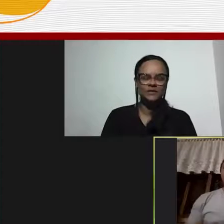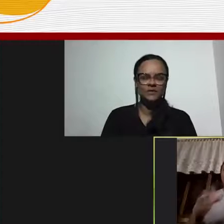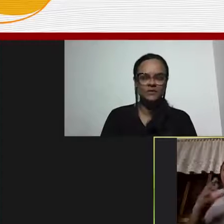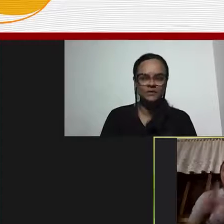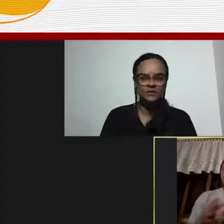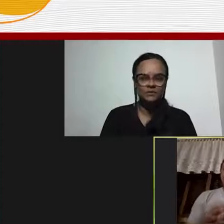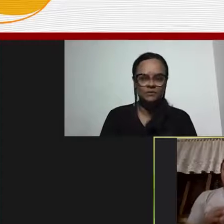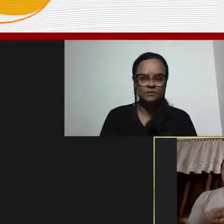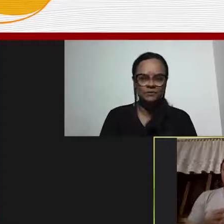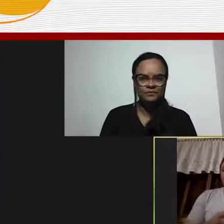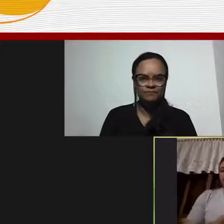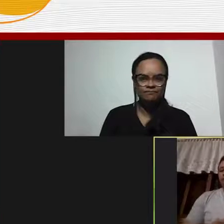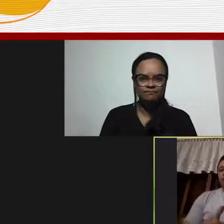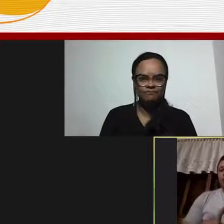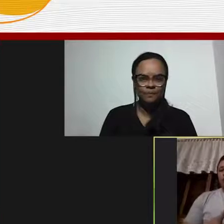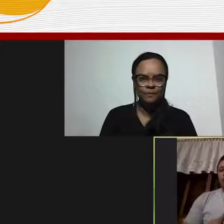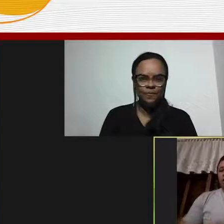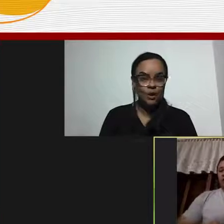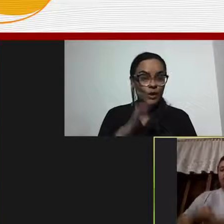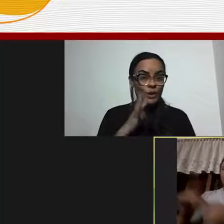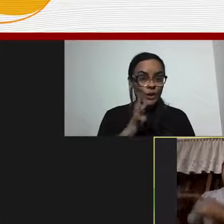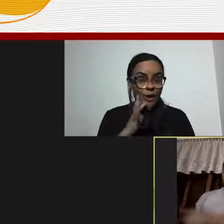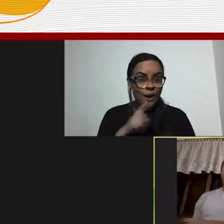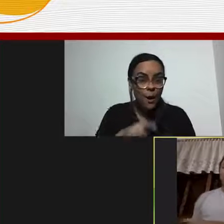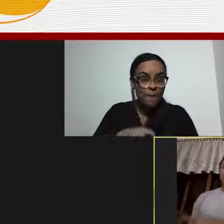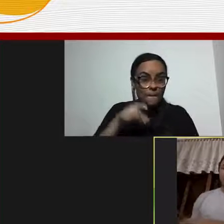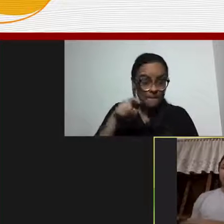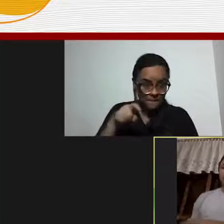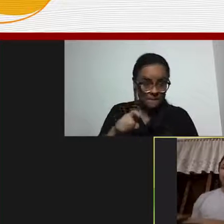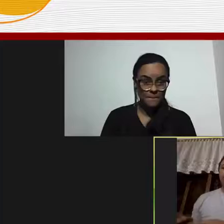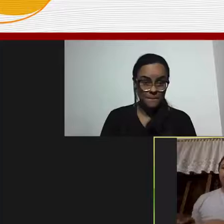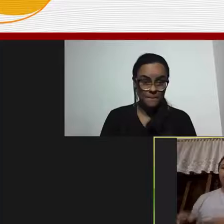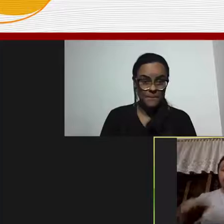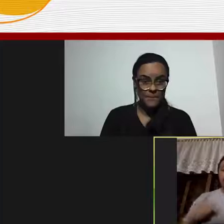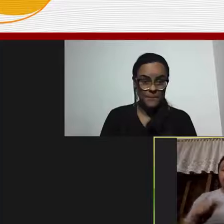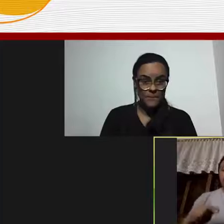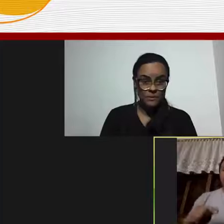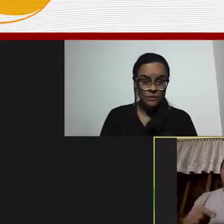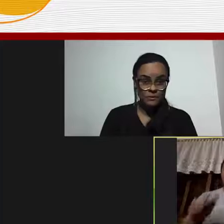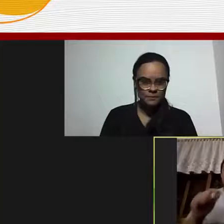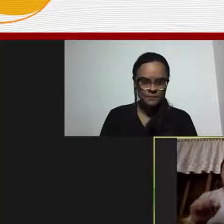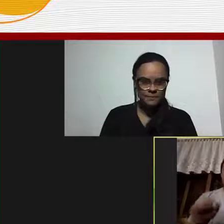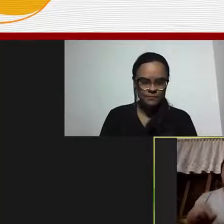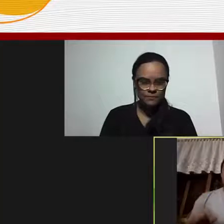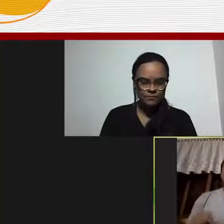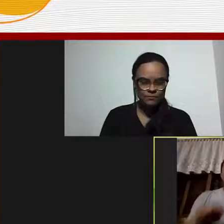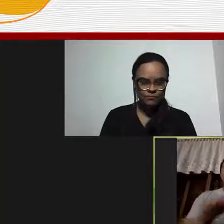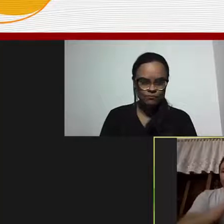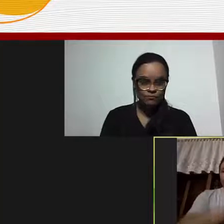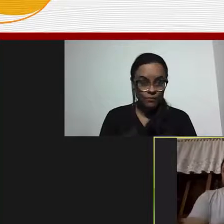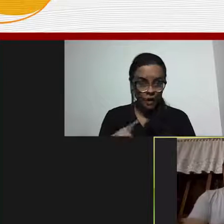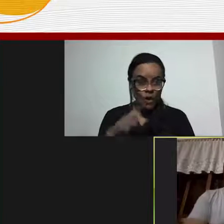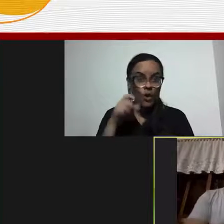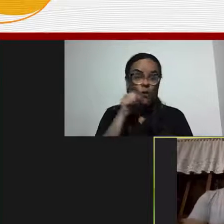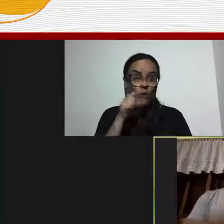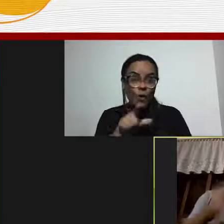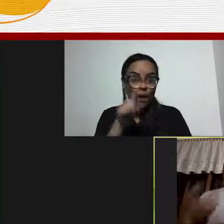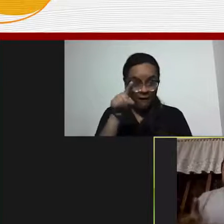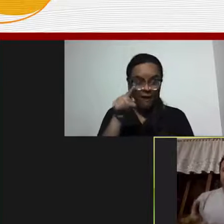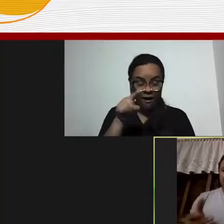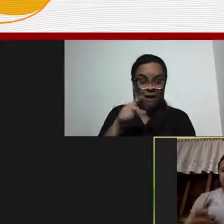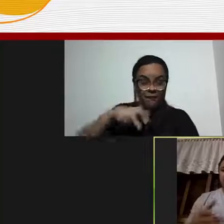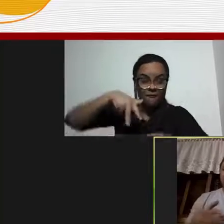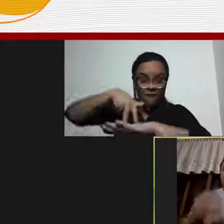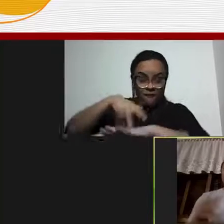E o grande legal, depois eu vou jogar para a Lu, né? Porque eu quero saber, eu sei que a Lu estava no Maracanã,